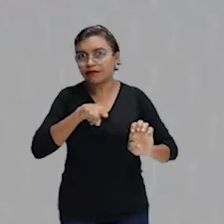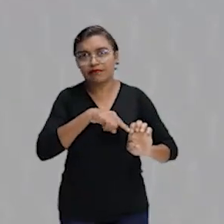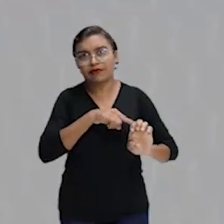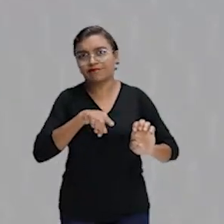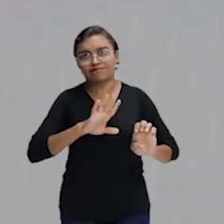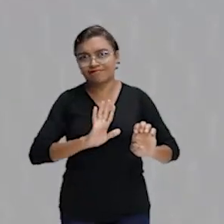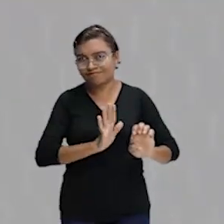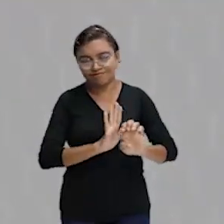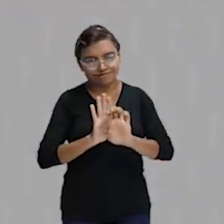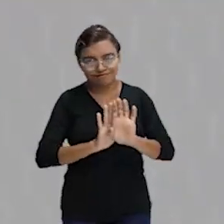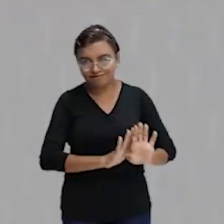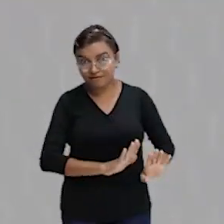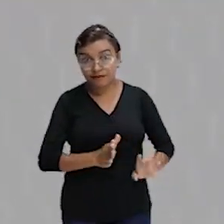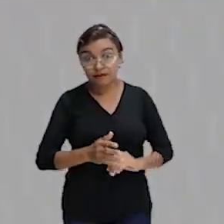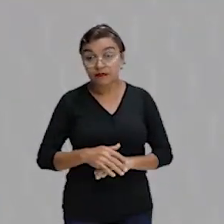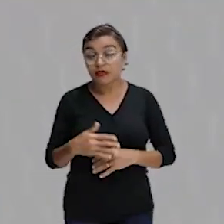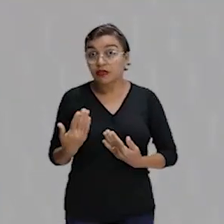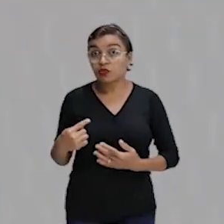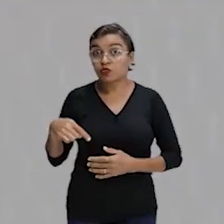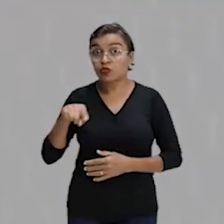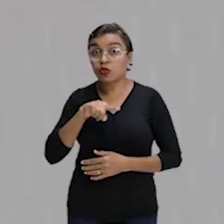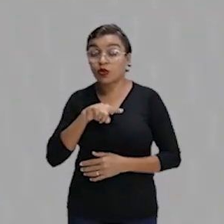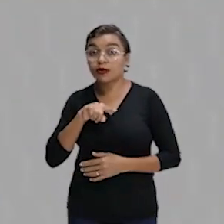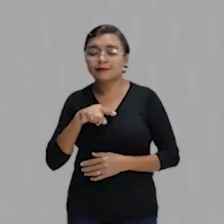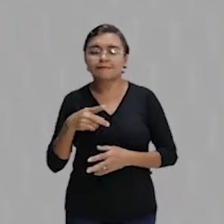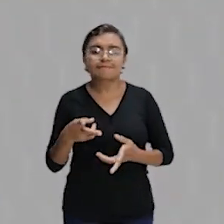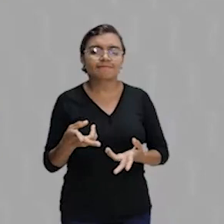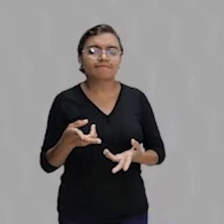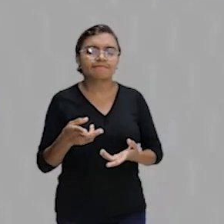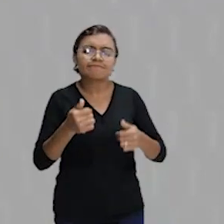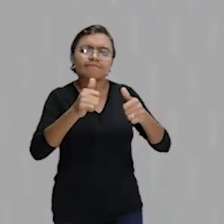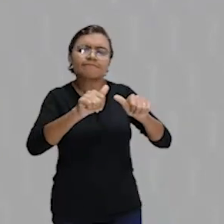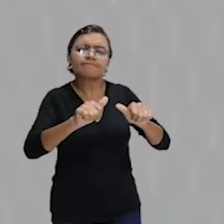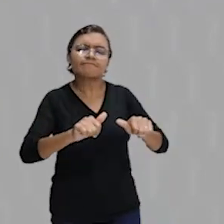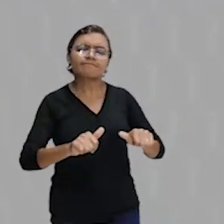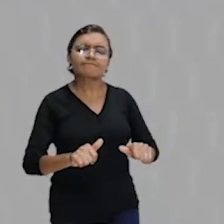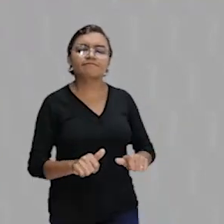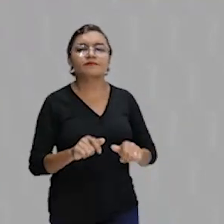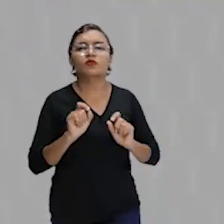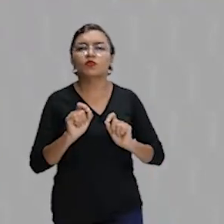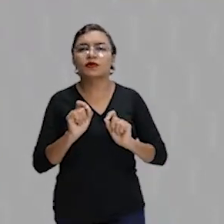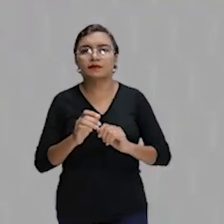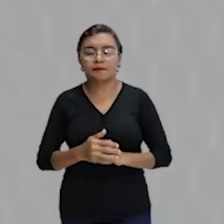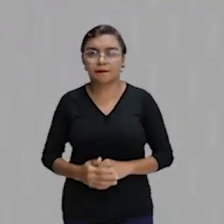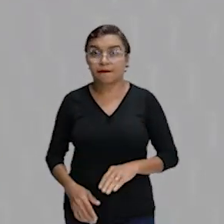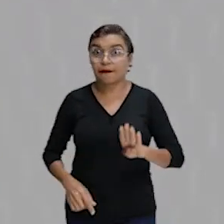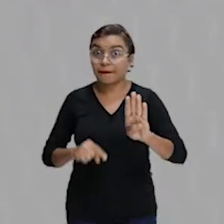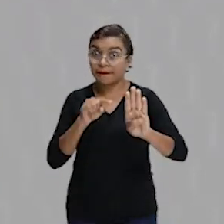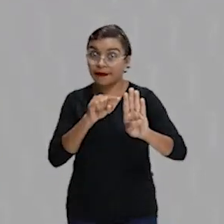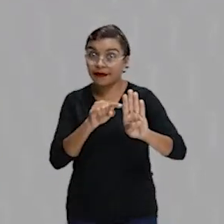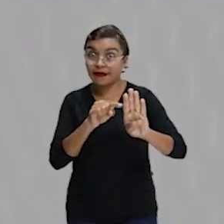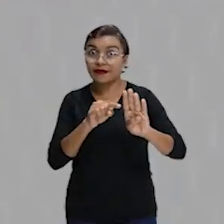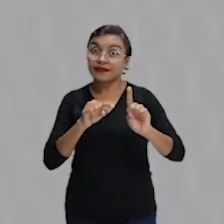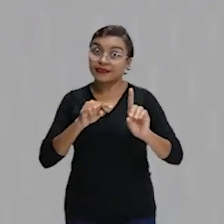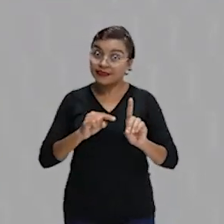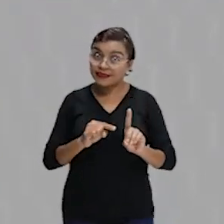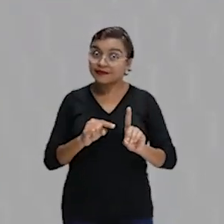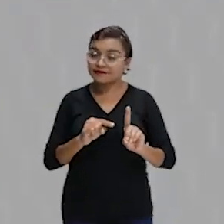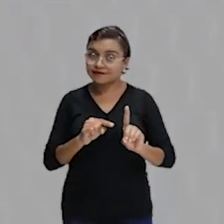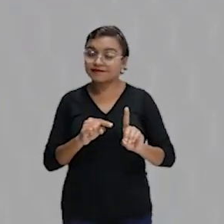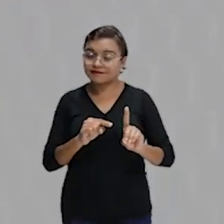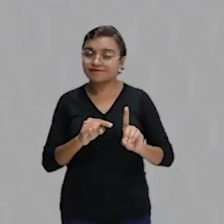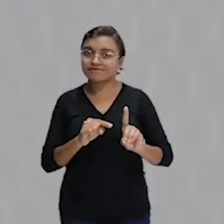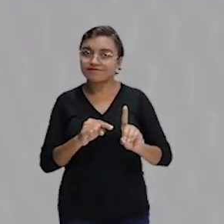para nós, a nossa análise vai ser para descobrir entre letra B e letra D, porque